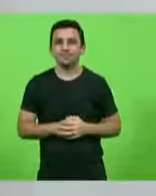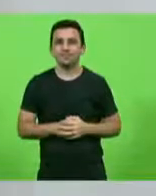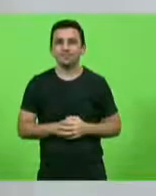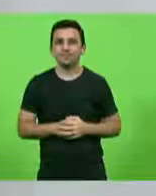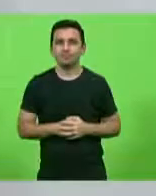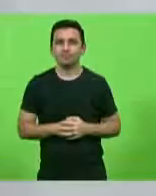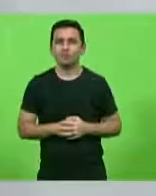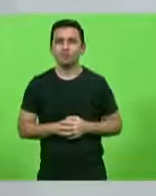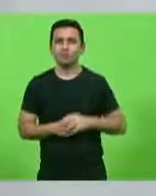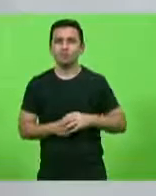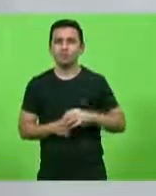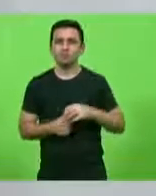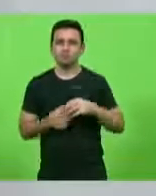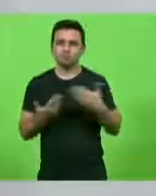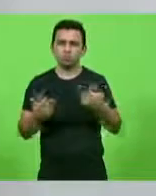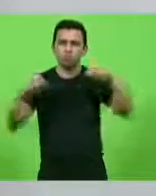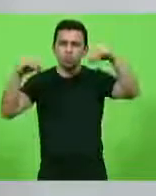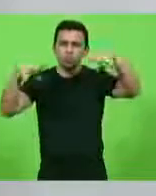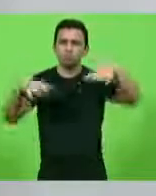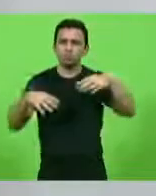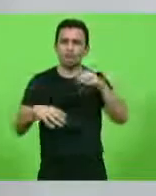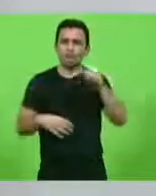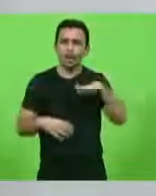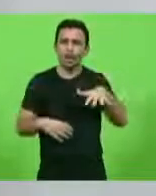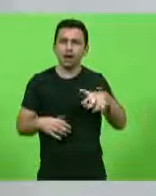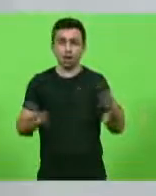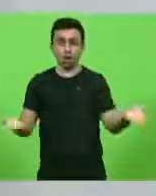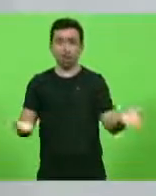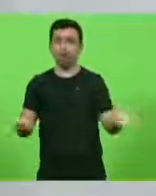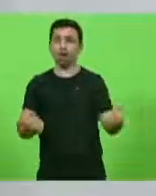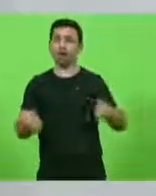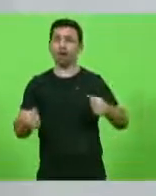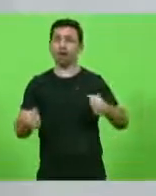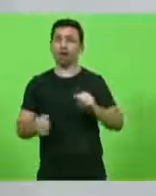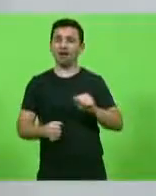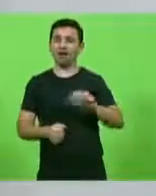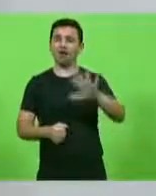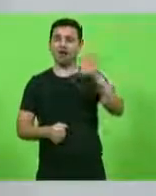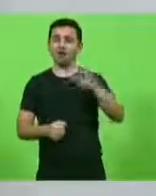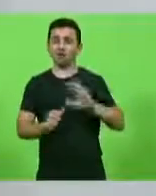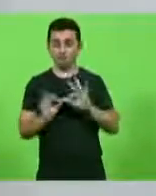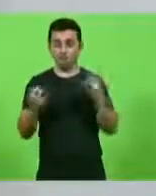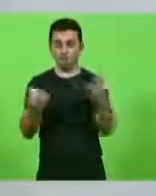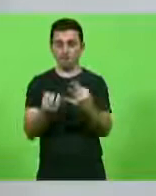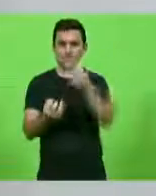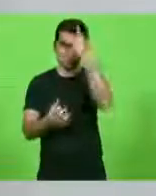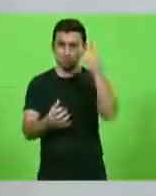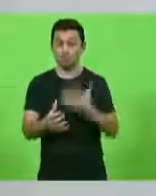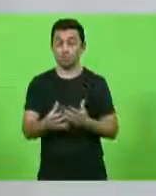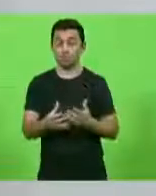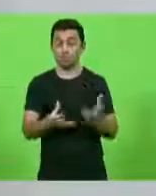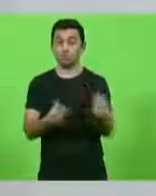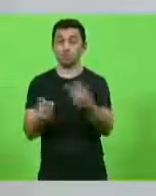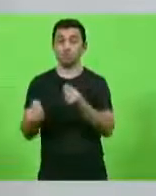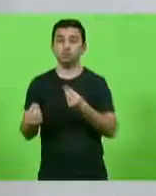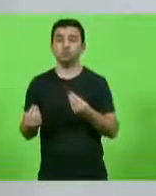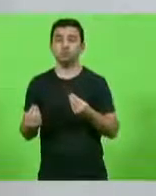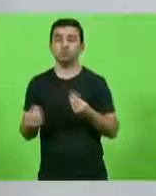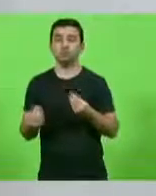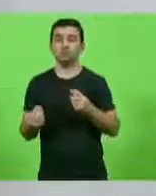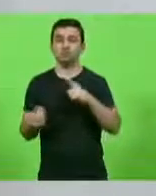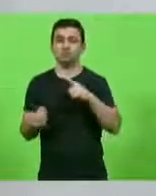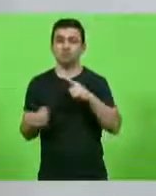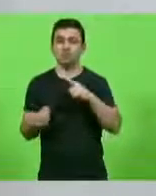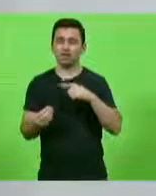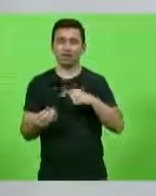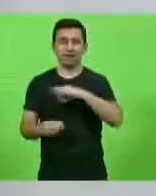era barata a luz. Hoje é uma fortuna. Hoje ninguém está aguentando mais. Pega uma família com várias pessoas, de repente, quase um terço do salário mínimo é